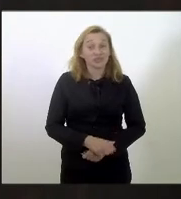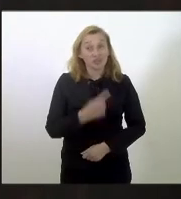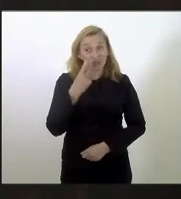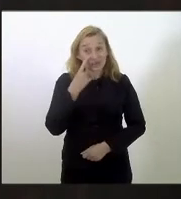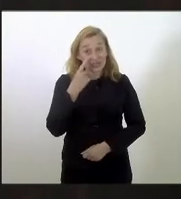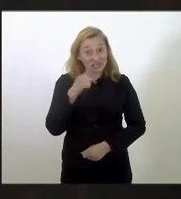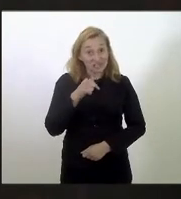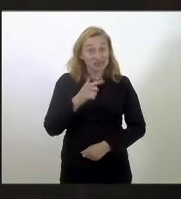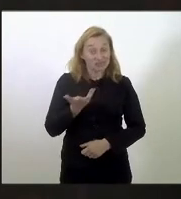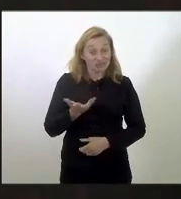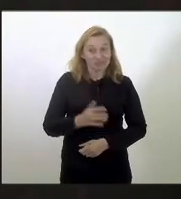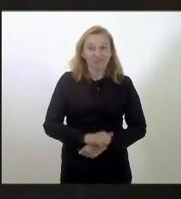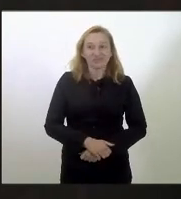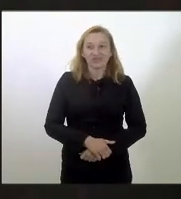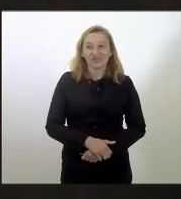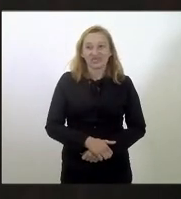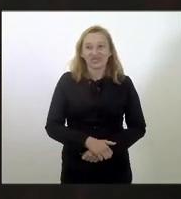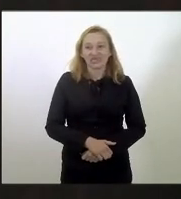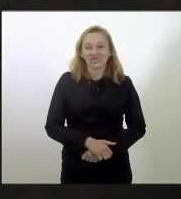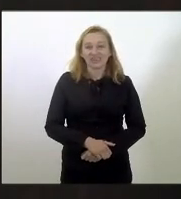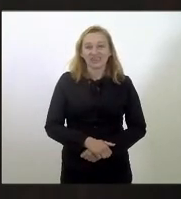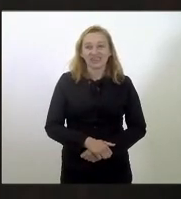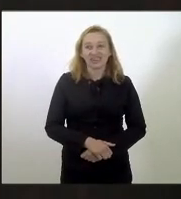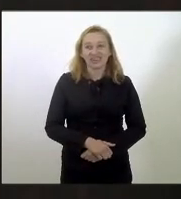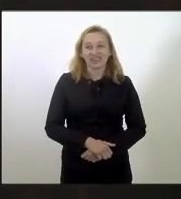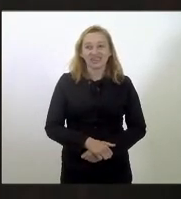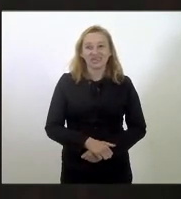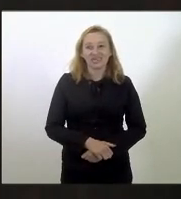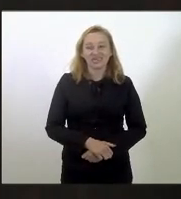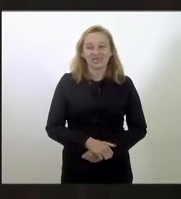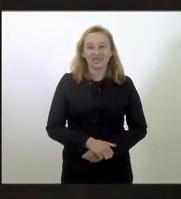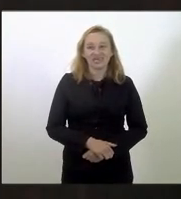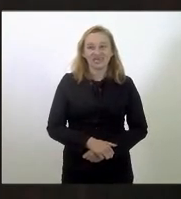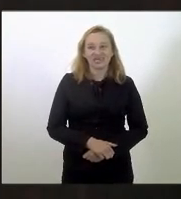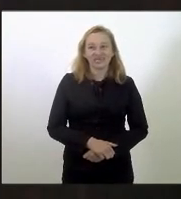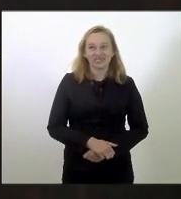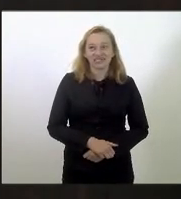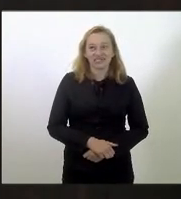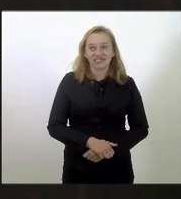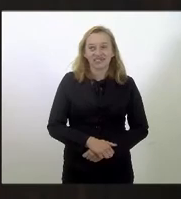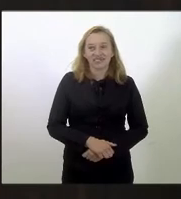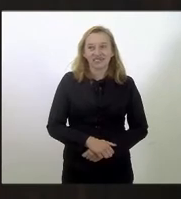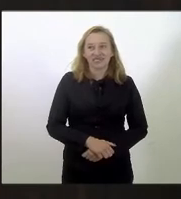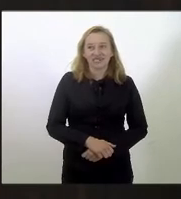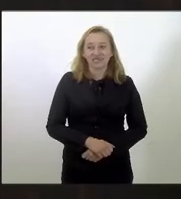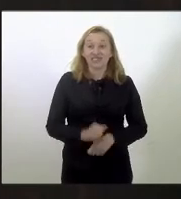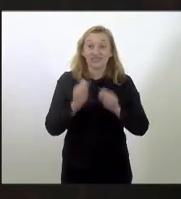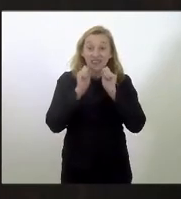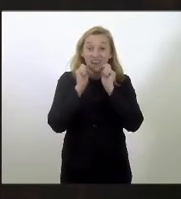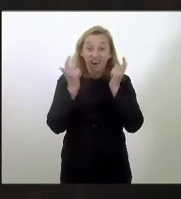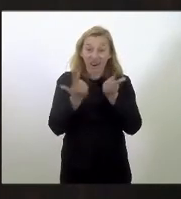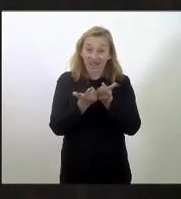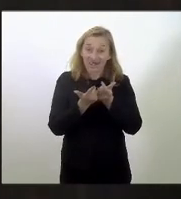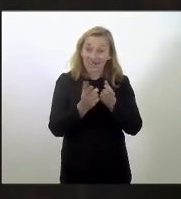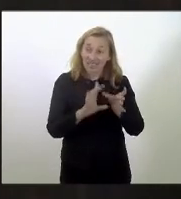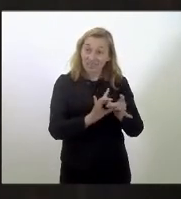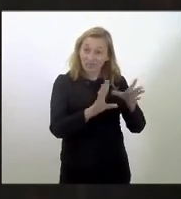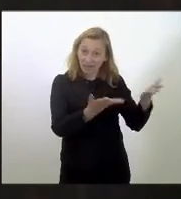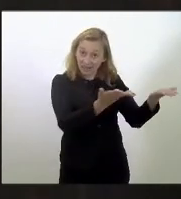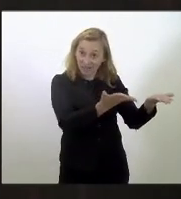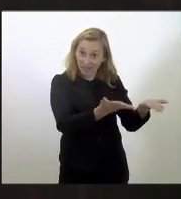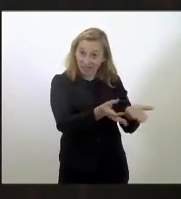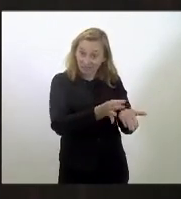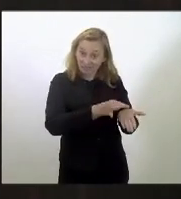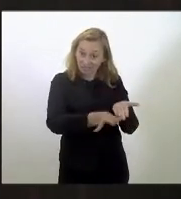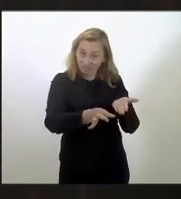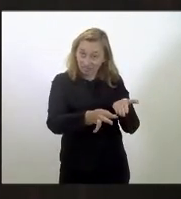aqui no entorno. A Assembleia está à disposição, vamos fazer um convênio com autorização do nosso Tribunal